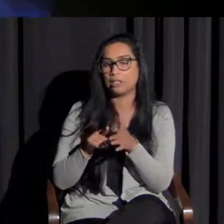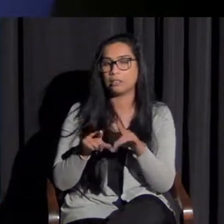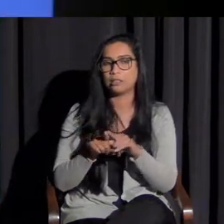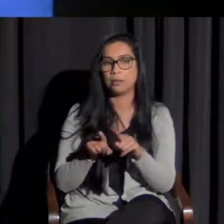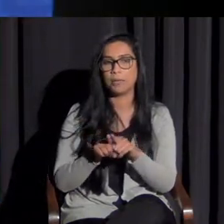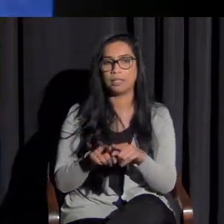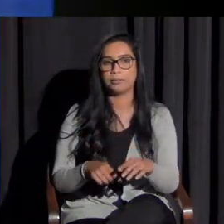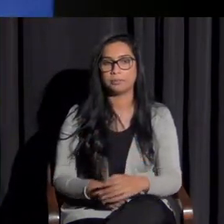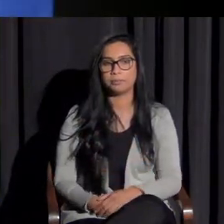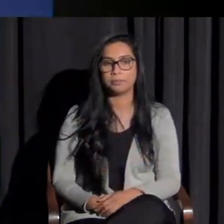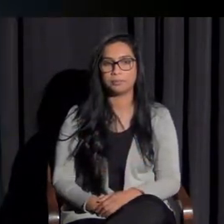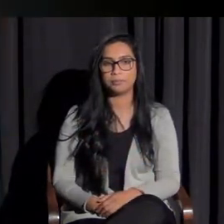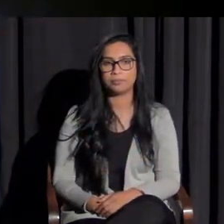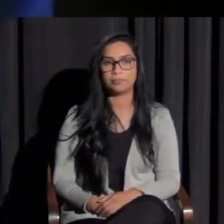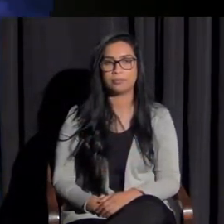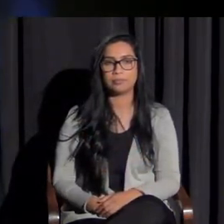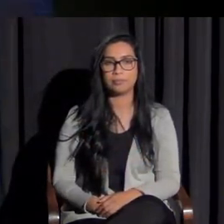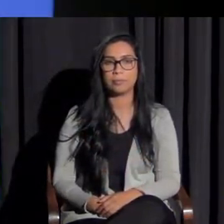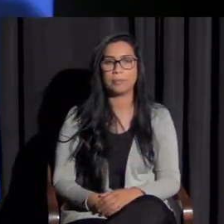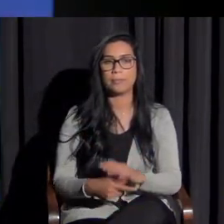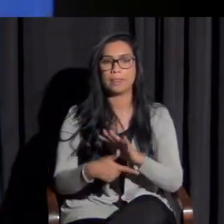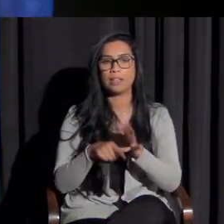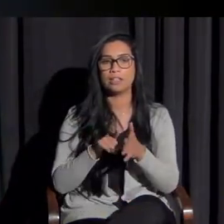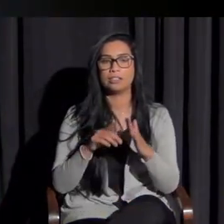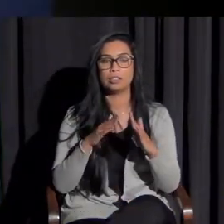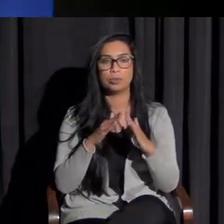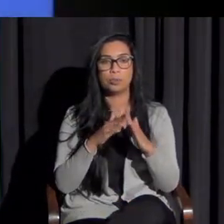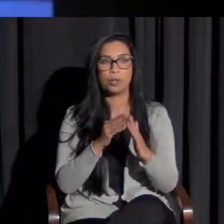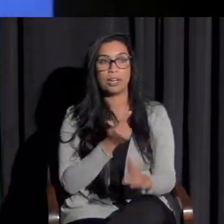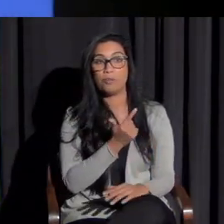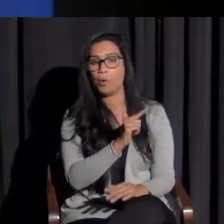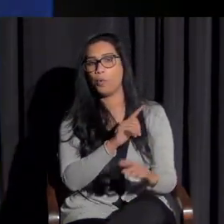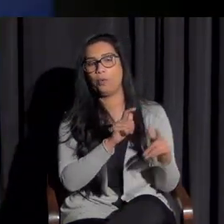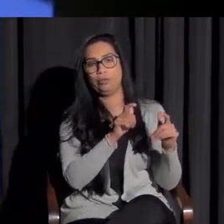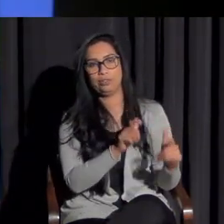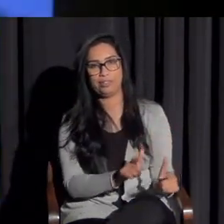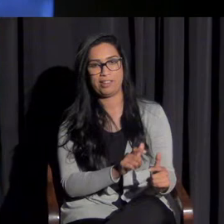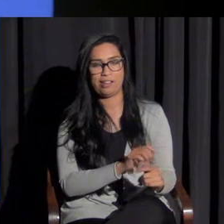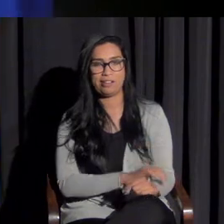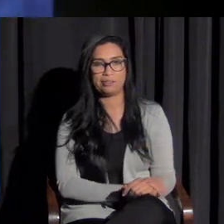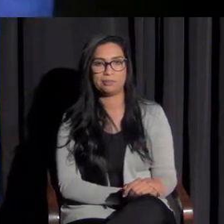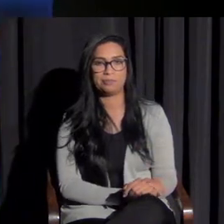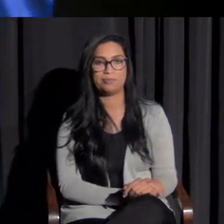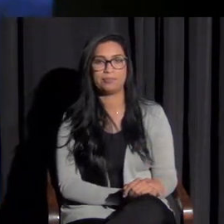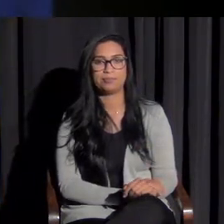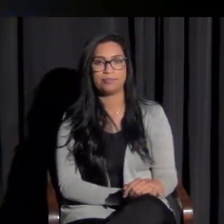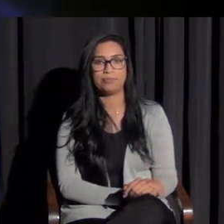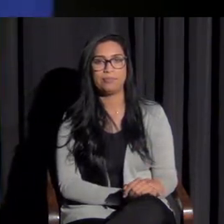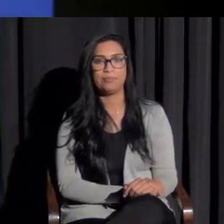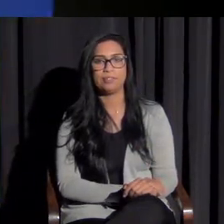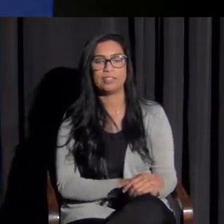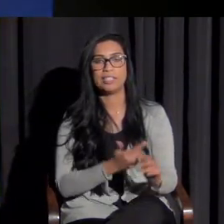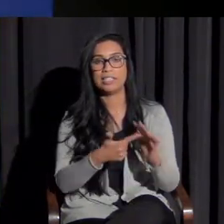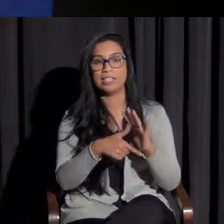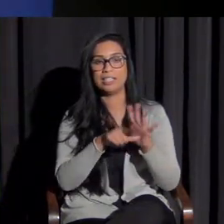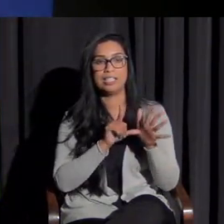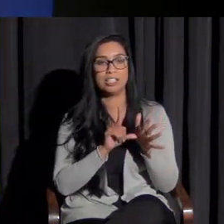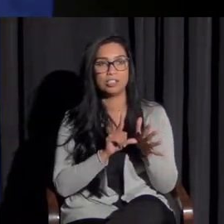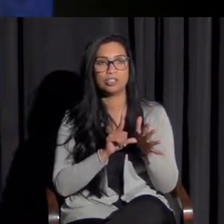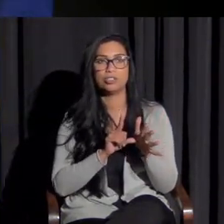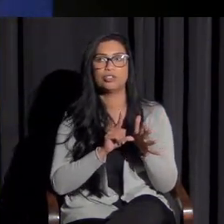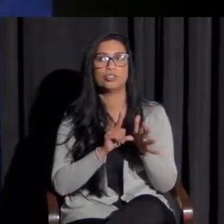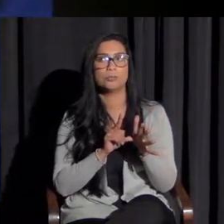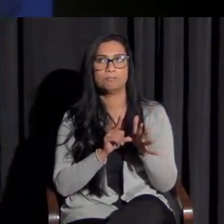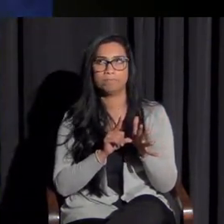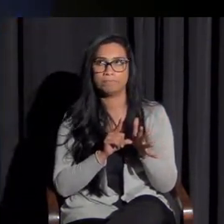A gente, não, a gente morava ali de madeira. É. E que vocês estão achando disso? Uma vez morava aqui, que eu morava lá pra baixo. Antes daqui era só de